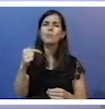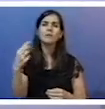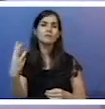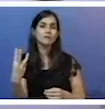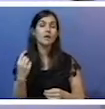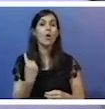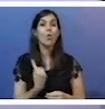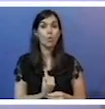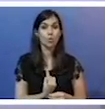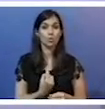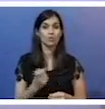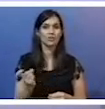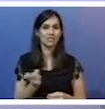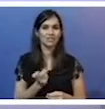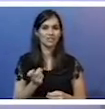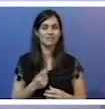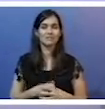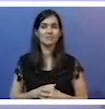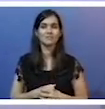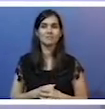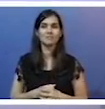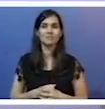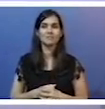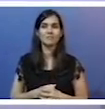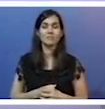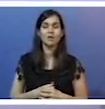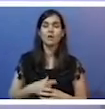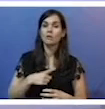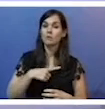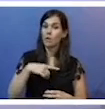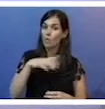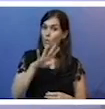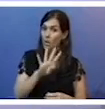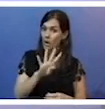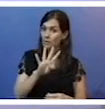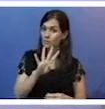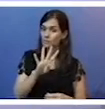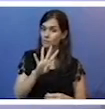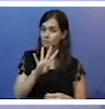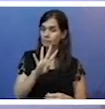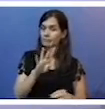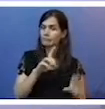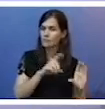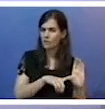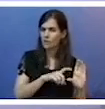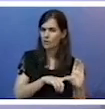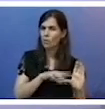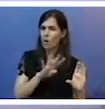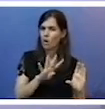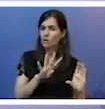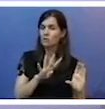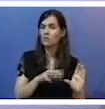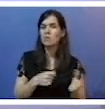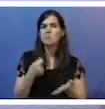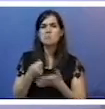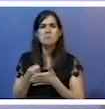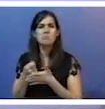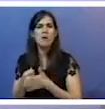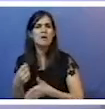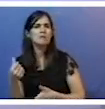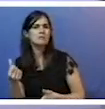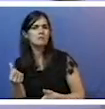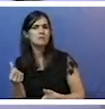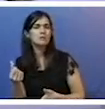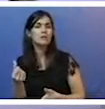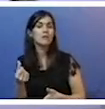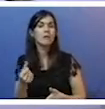3 dá um e aqui ó Eu tenho quatro reais no banco gastei 6 horas como eu